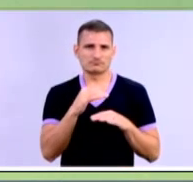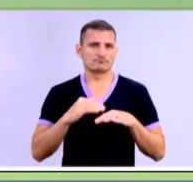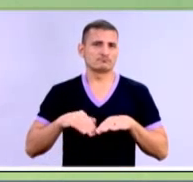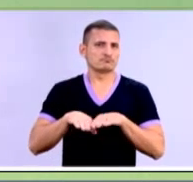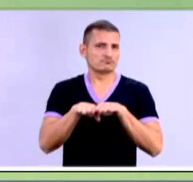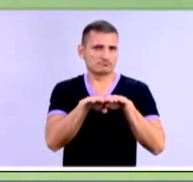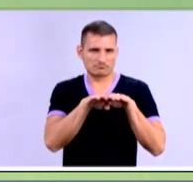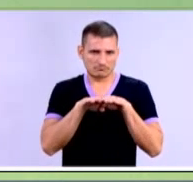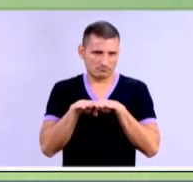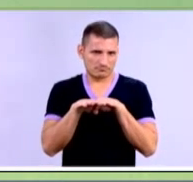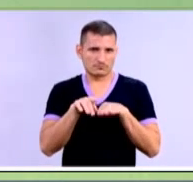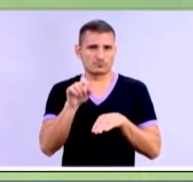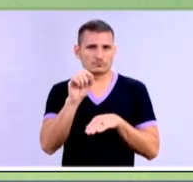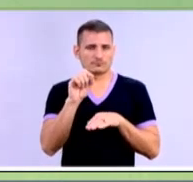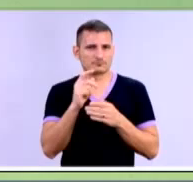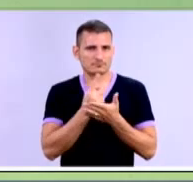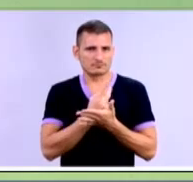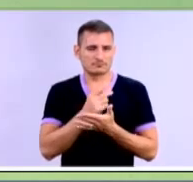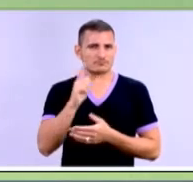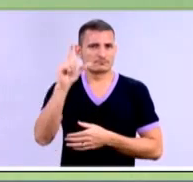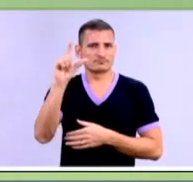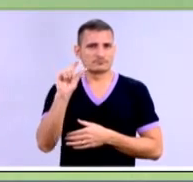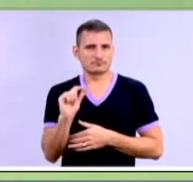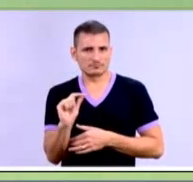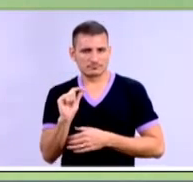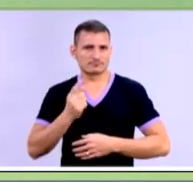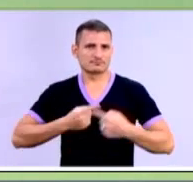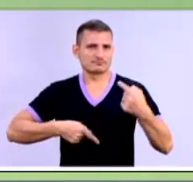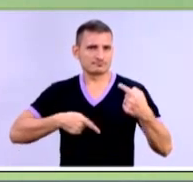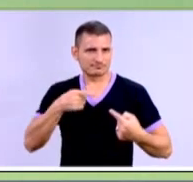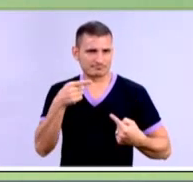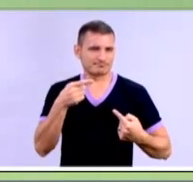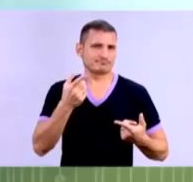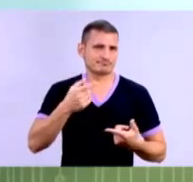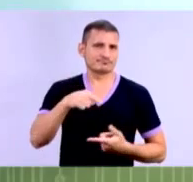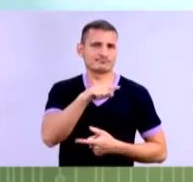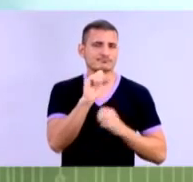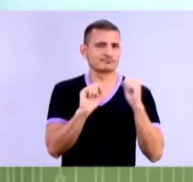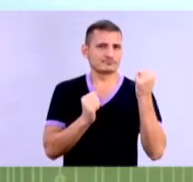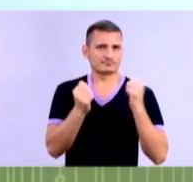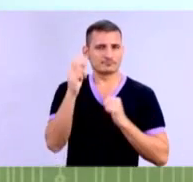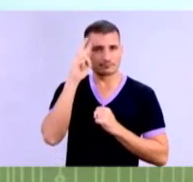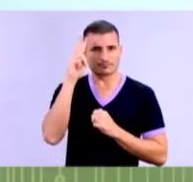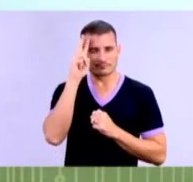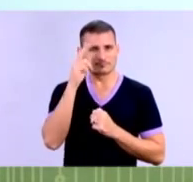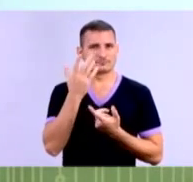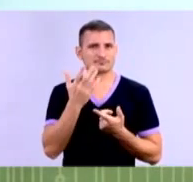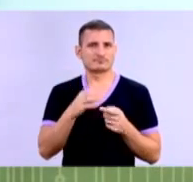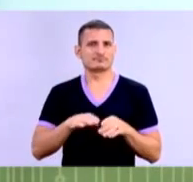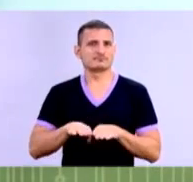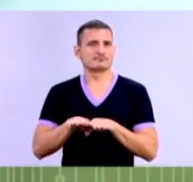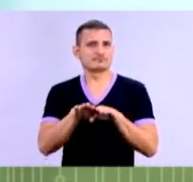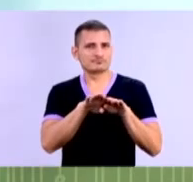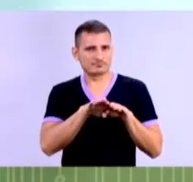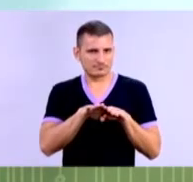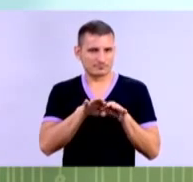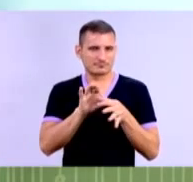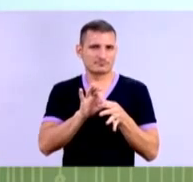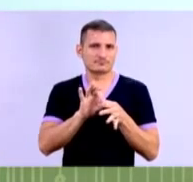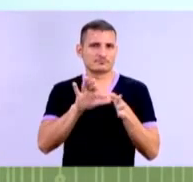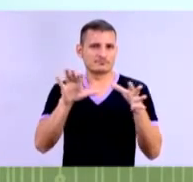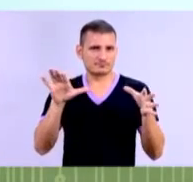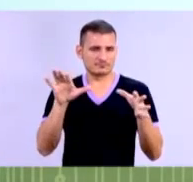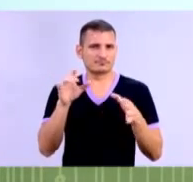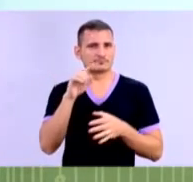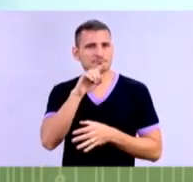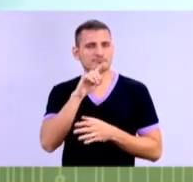diminui a competitividade entre os fabricantes. Lembra quando a gente falou dos padrões abertos, lá dos